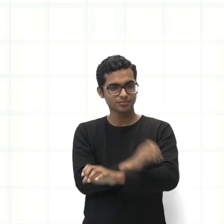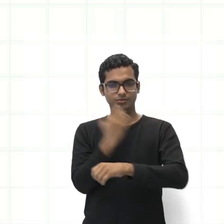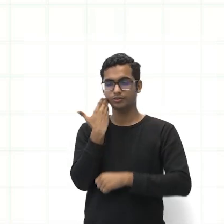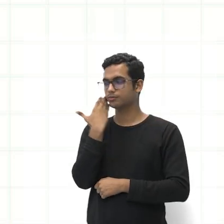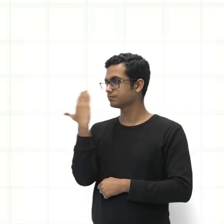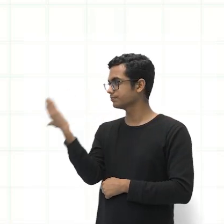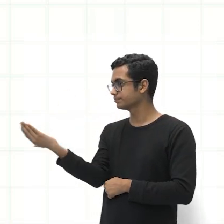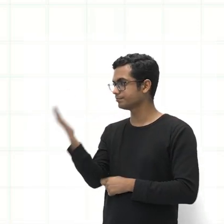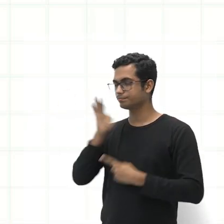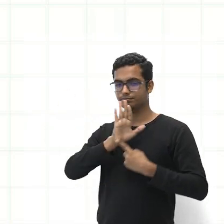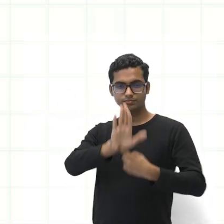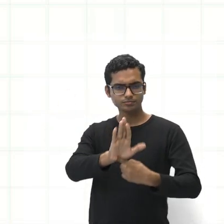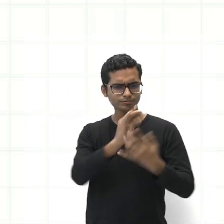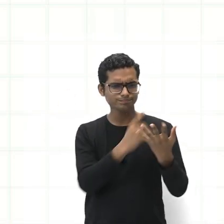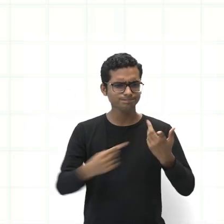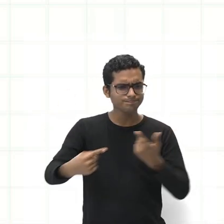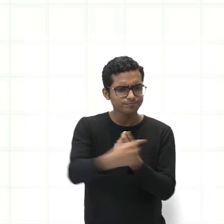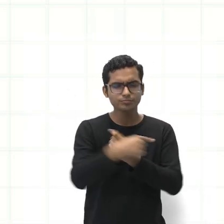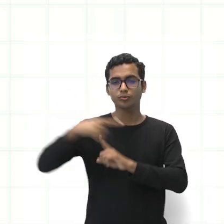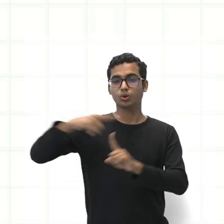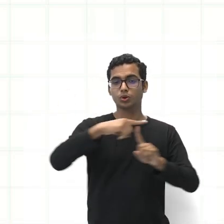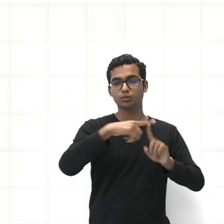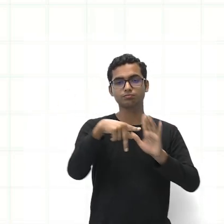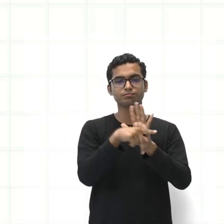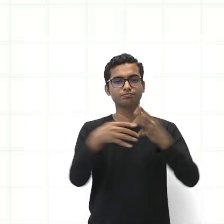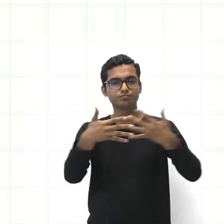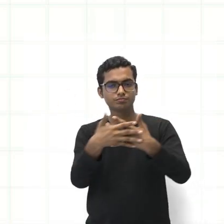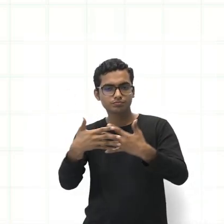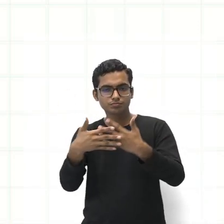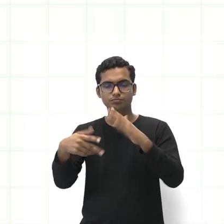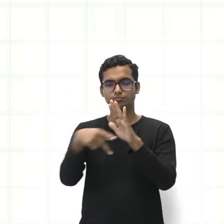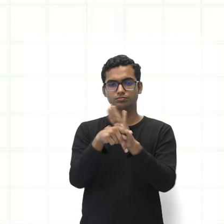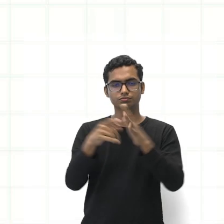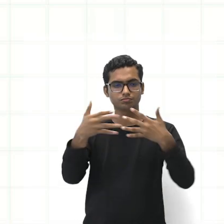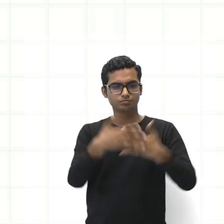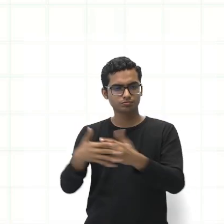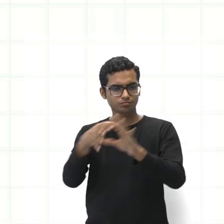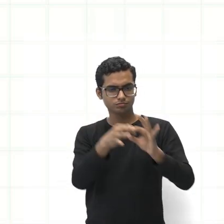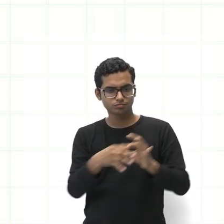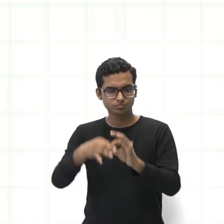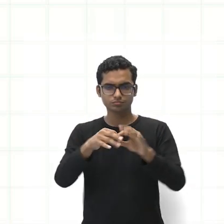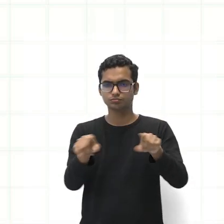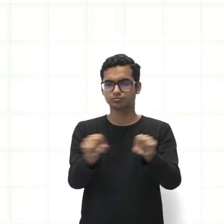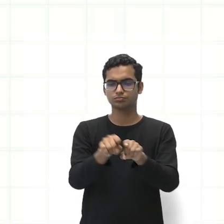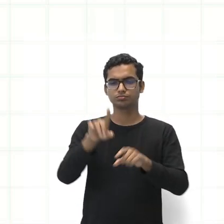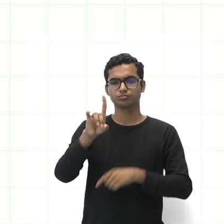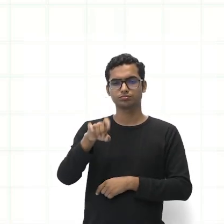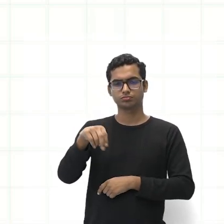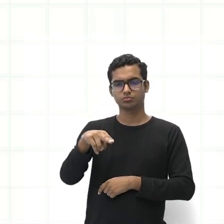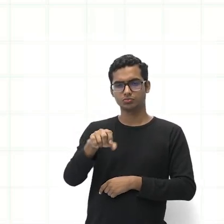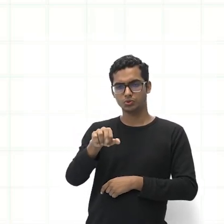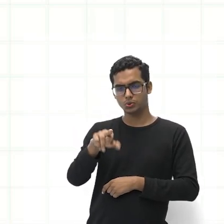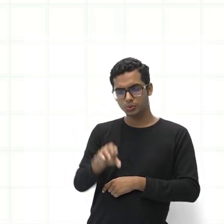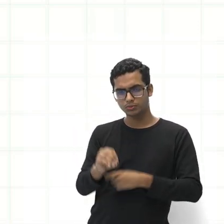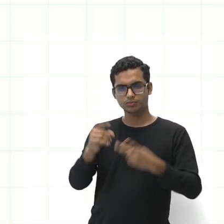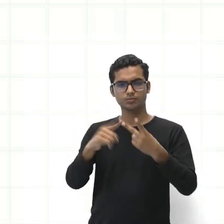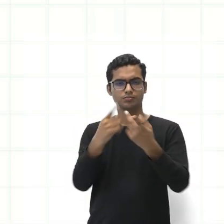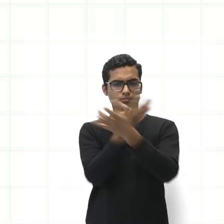estrutura óssea é constituída de diversos tipos de tecido o quê? Conjuntivo, denso,